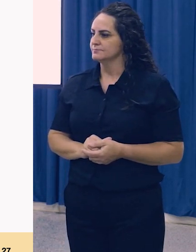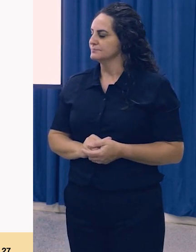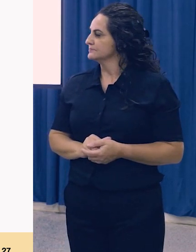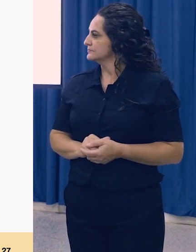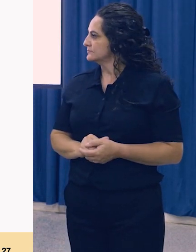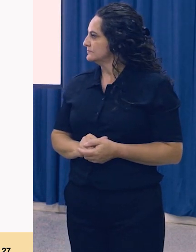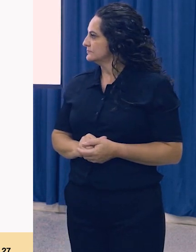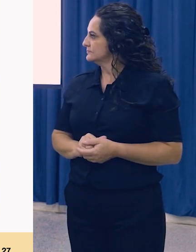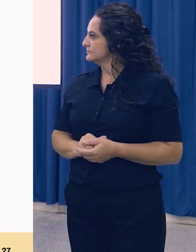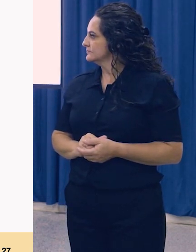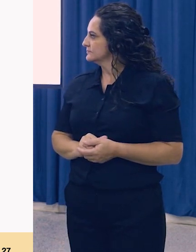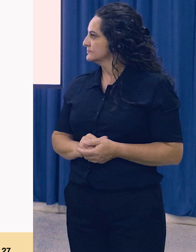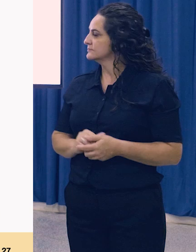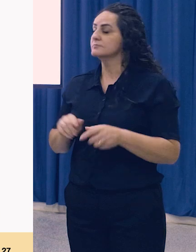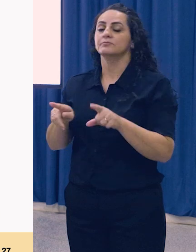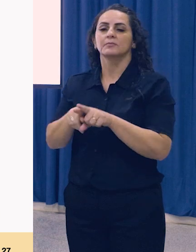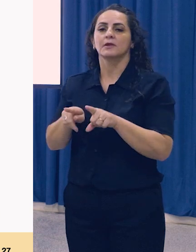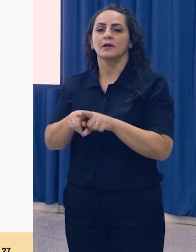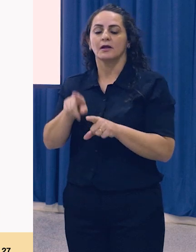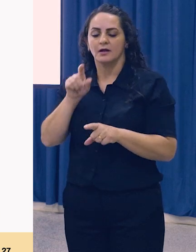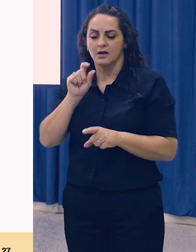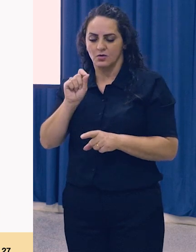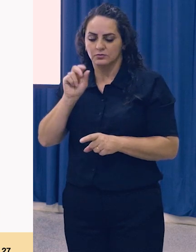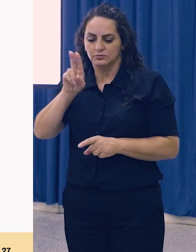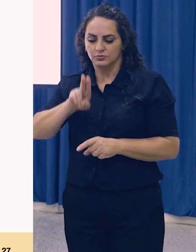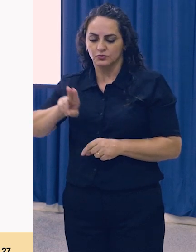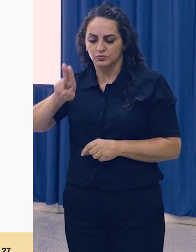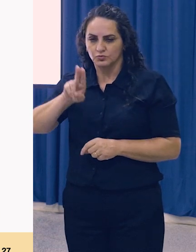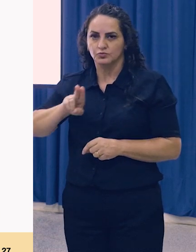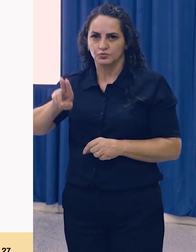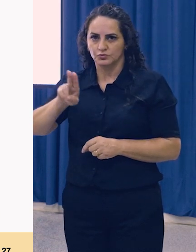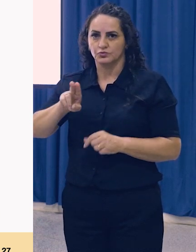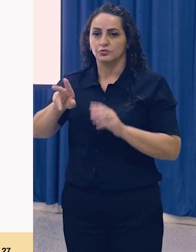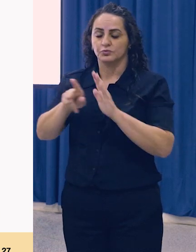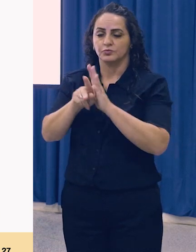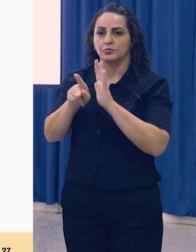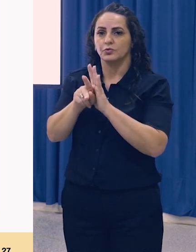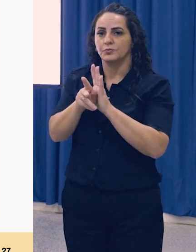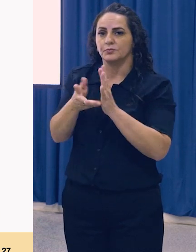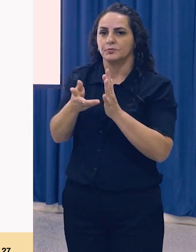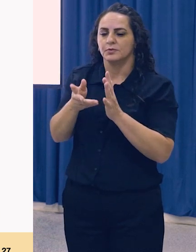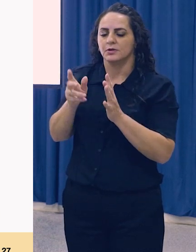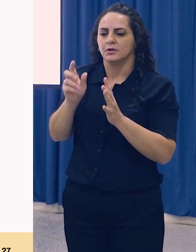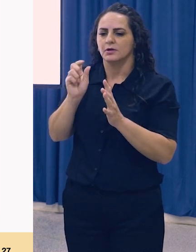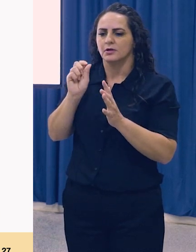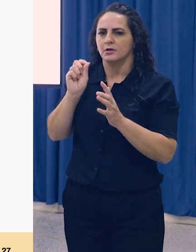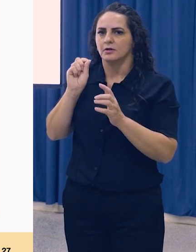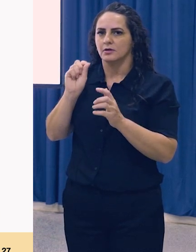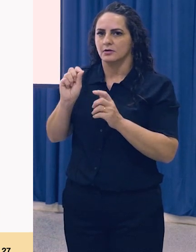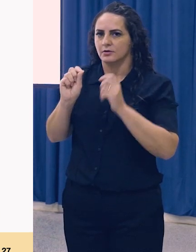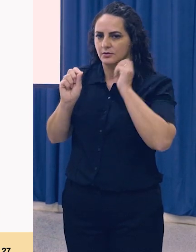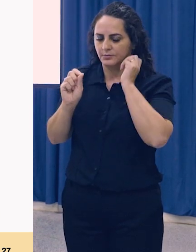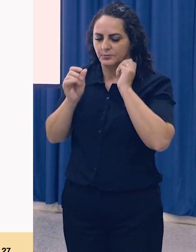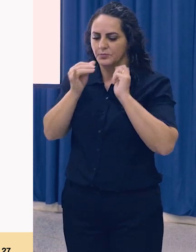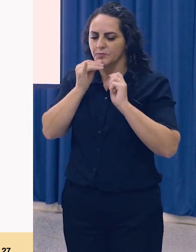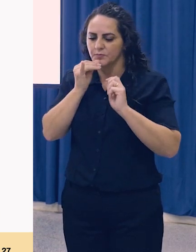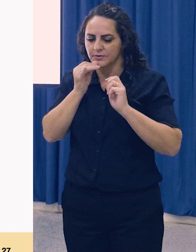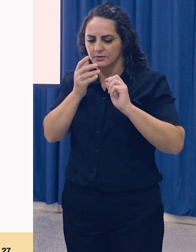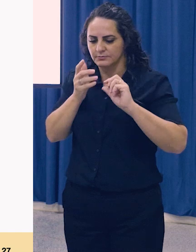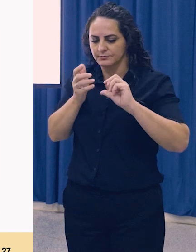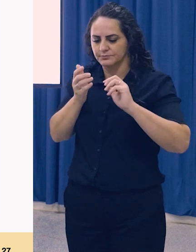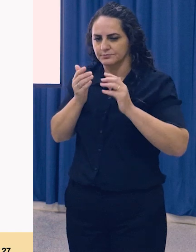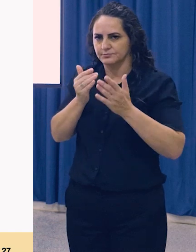Tá. Outra tática importante também foi a questão da crítica. A gente intercalou